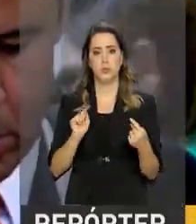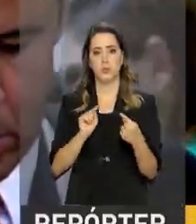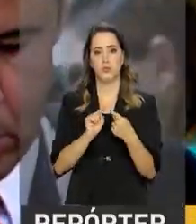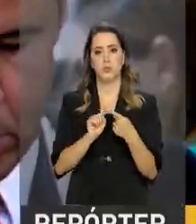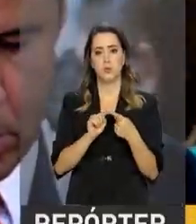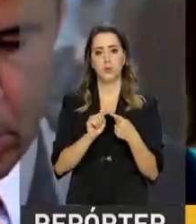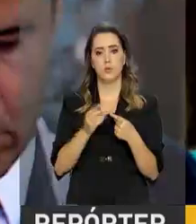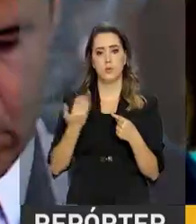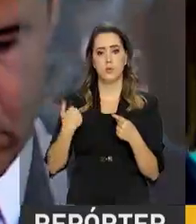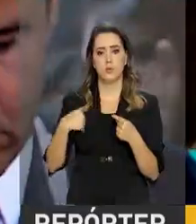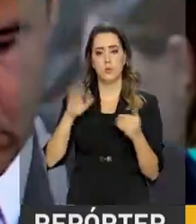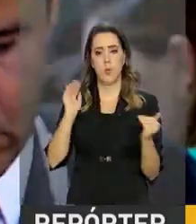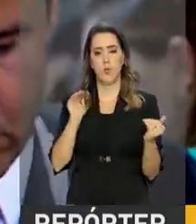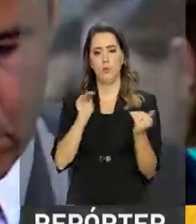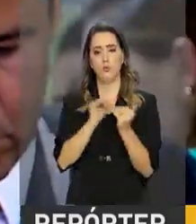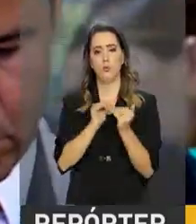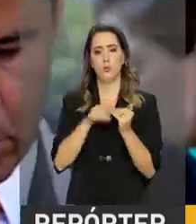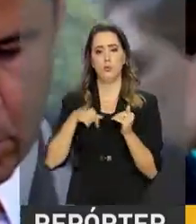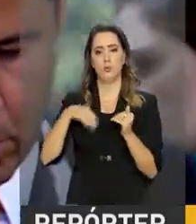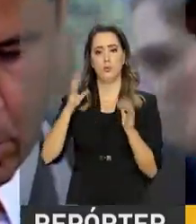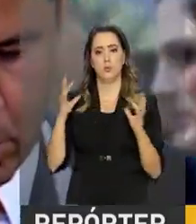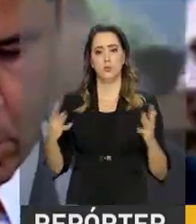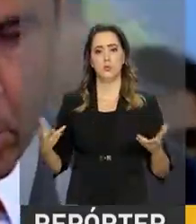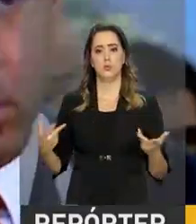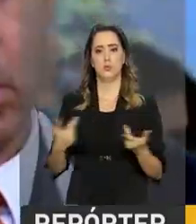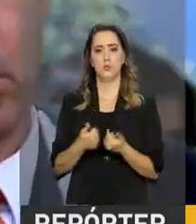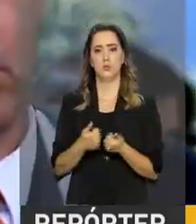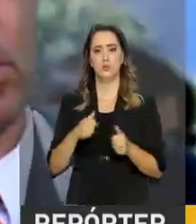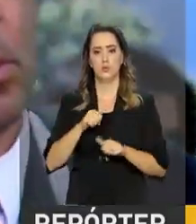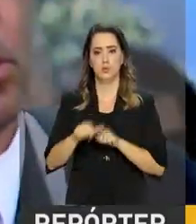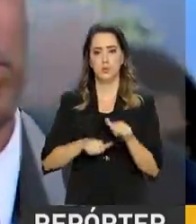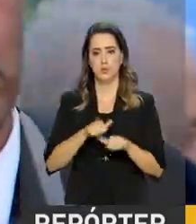vai ter um foco mais eficiente e